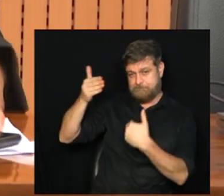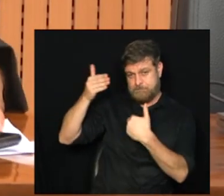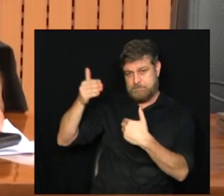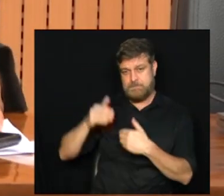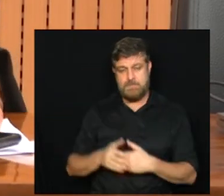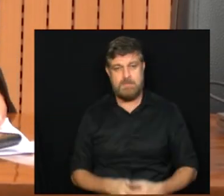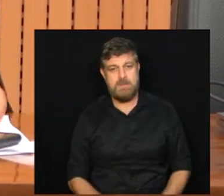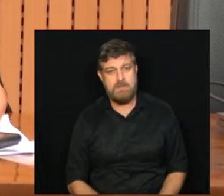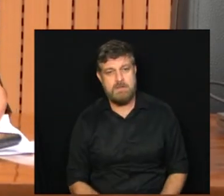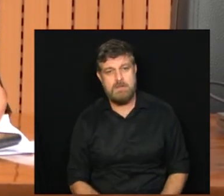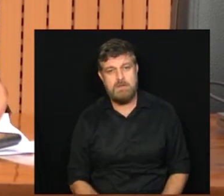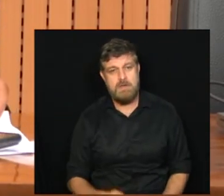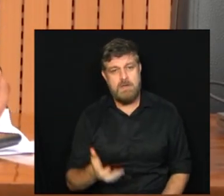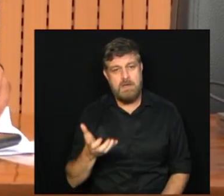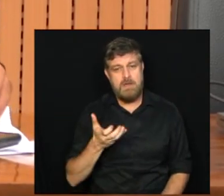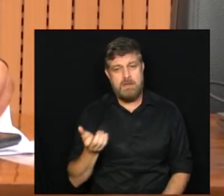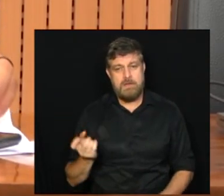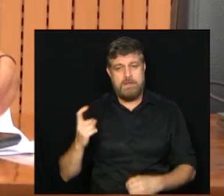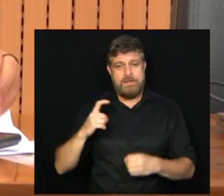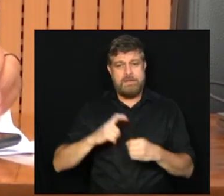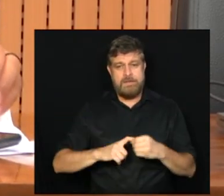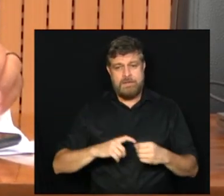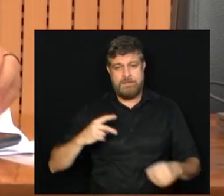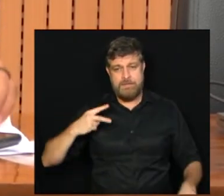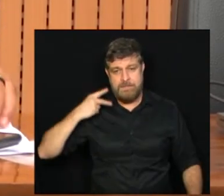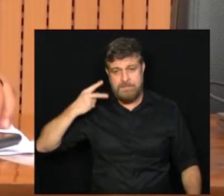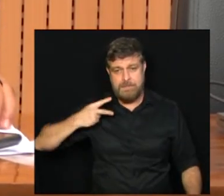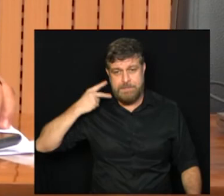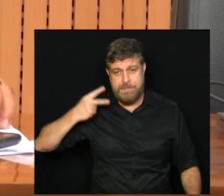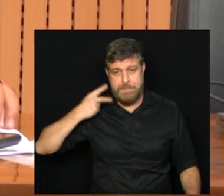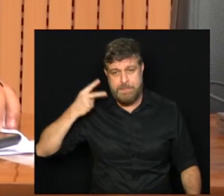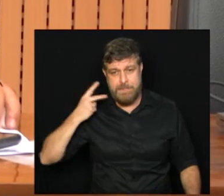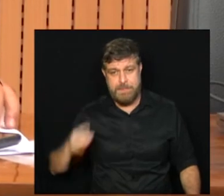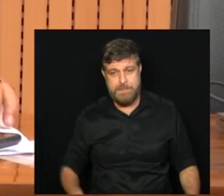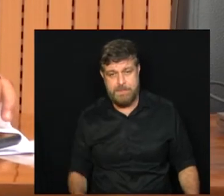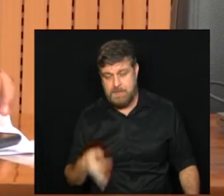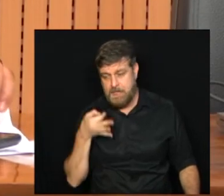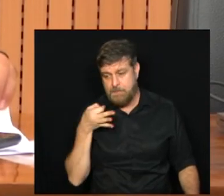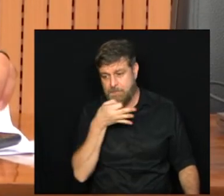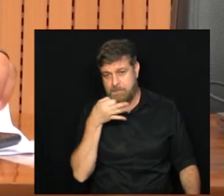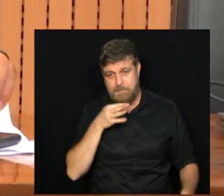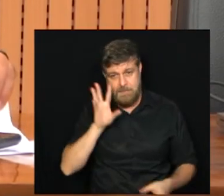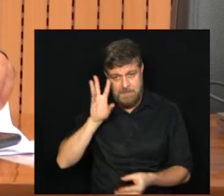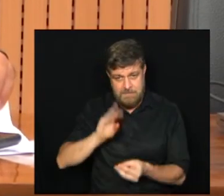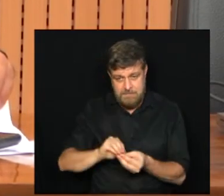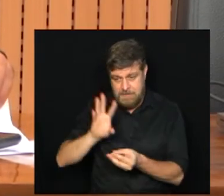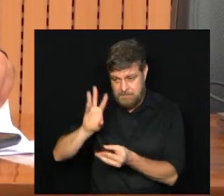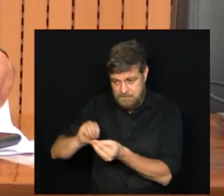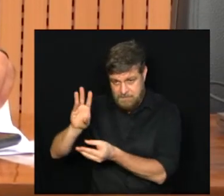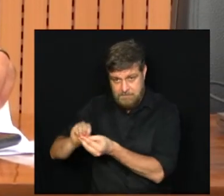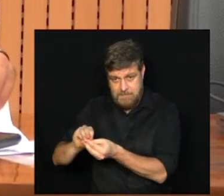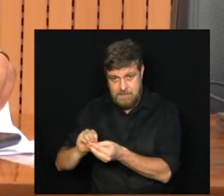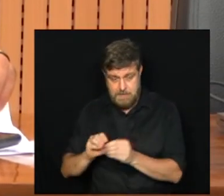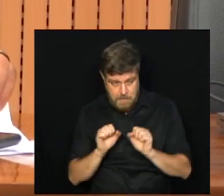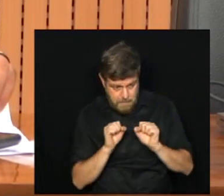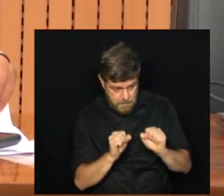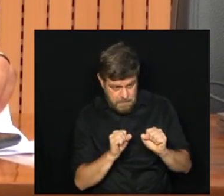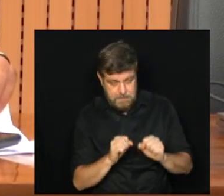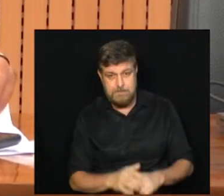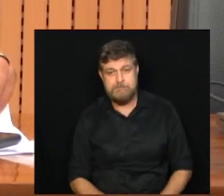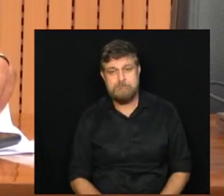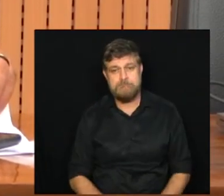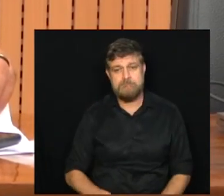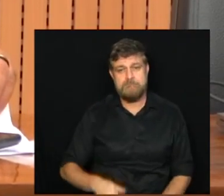também. Quero voltar a palavra aos vereadores para as considerações finais. Podemos fazer a mesma ordem ou não precisa,